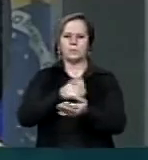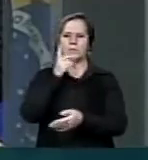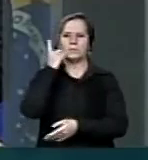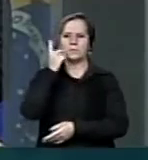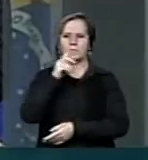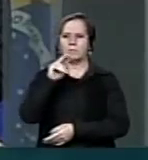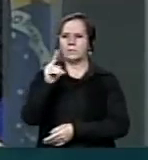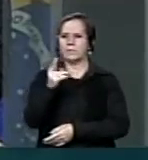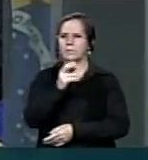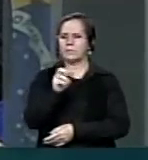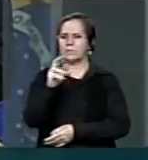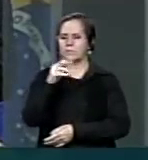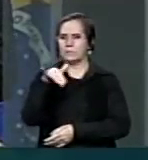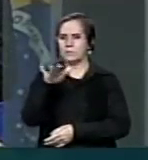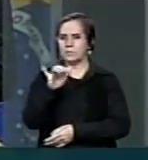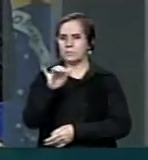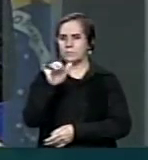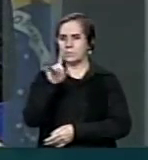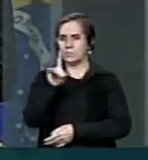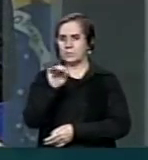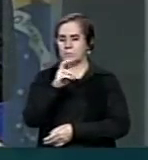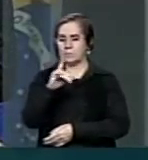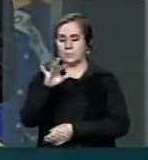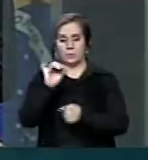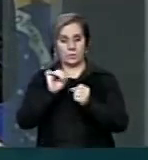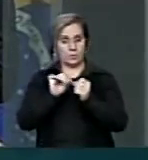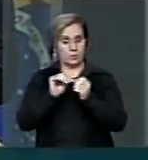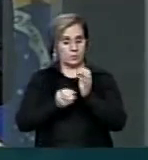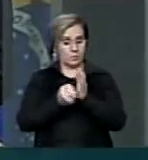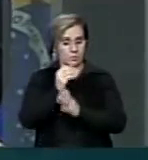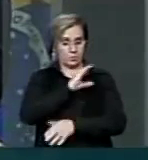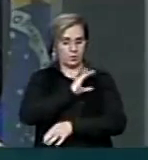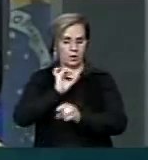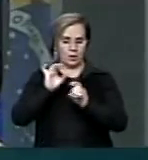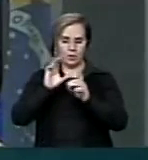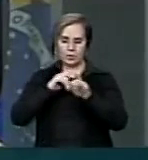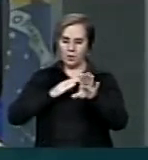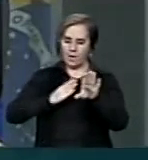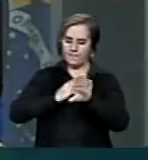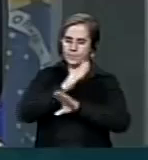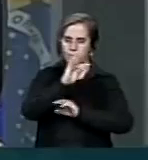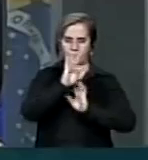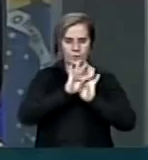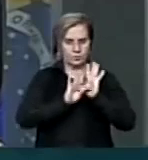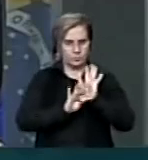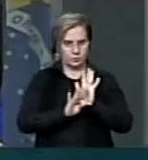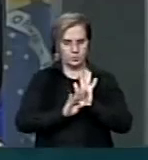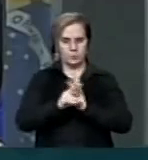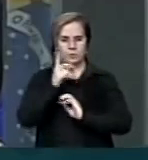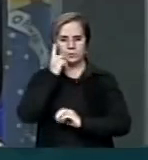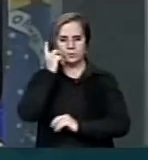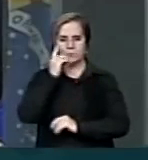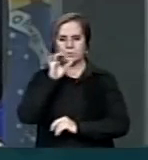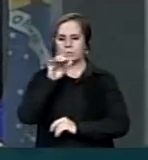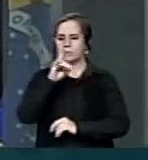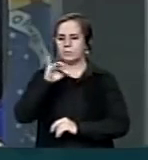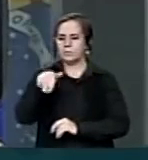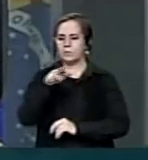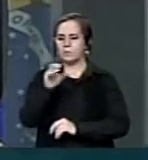Alves fez com que na comissão especial fosse aprovado o texto do deputado Edinho